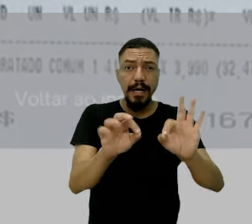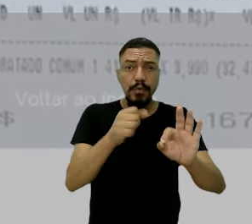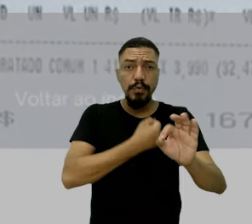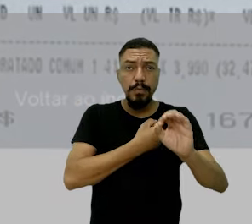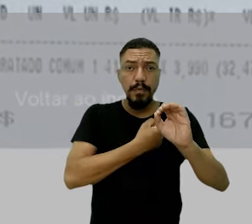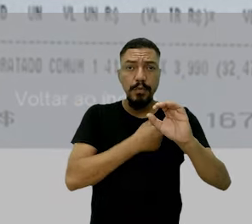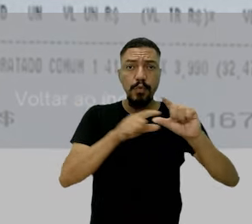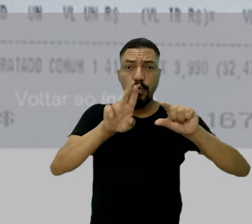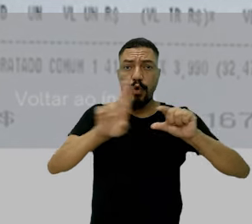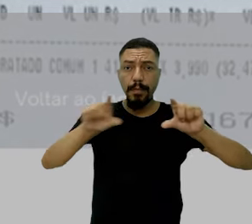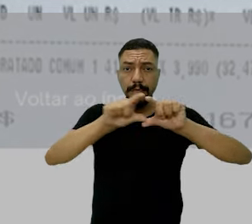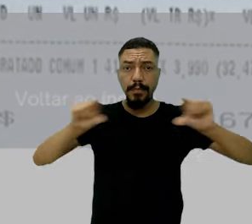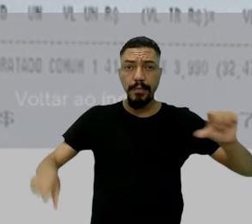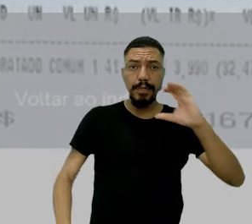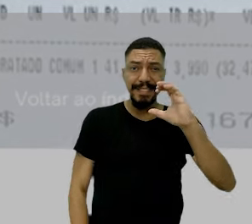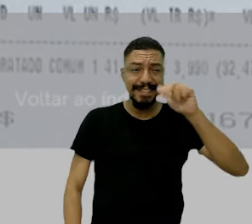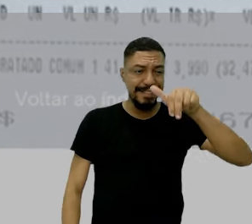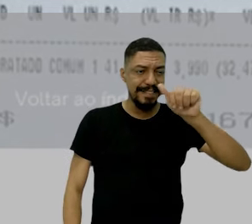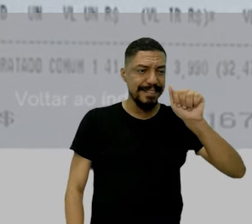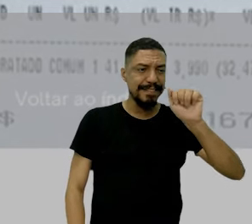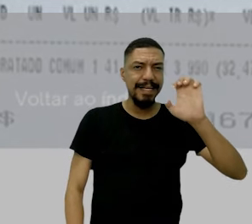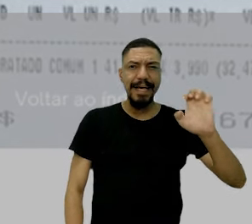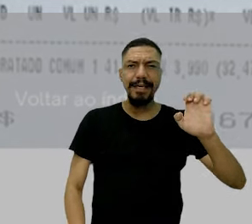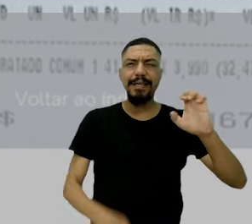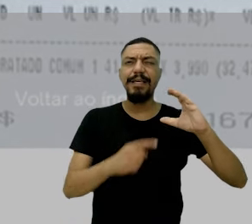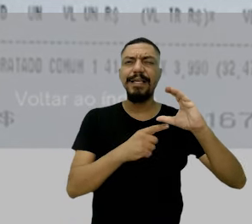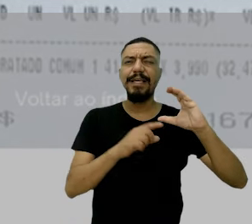o CNAE? O CNAE é o Código